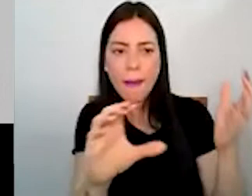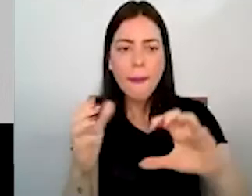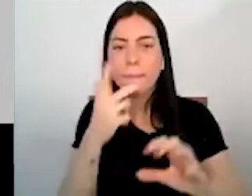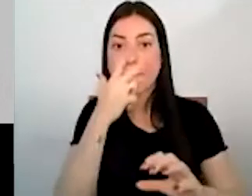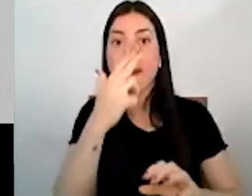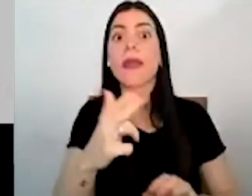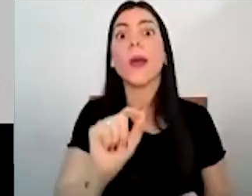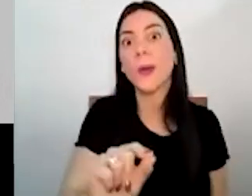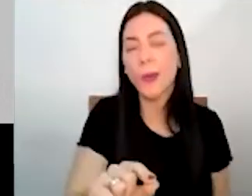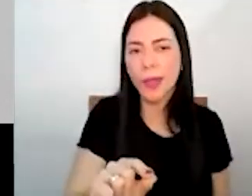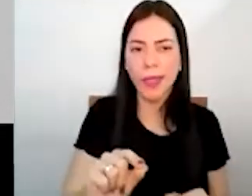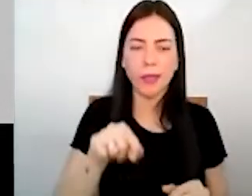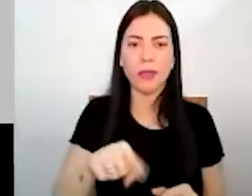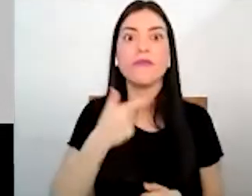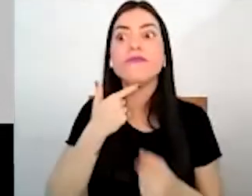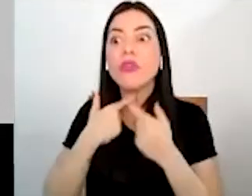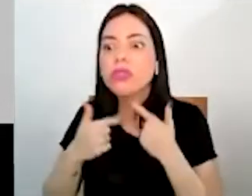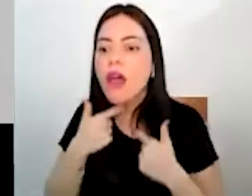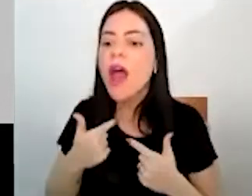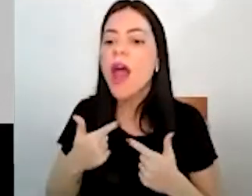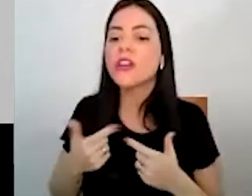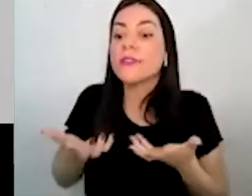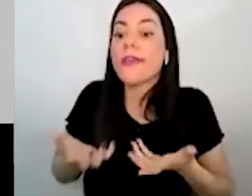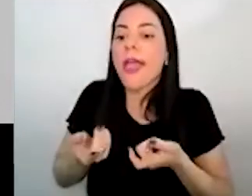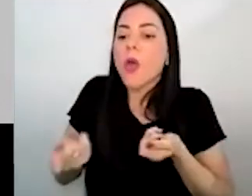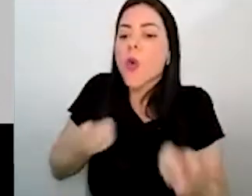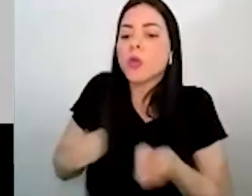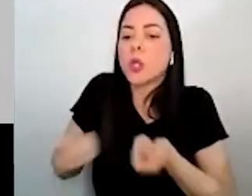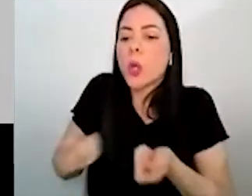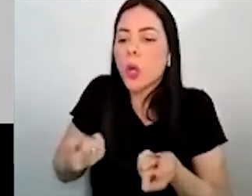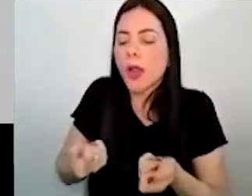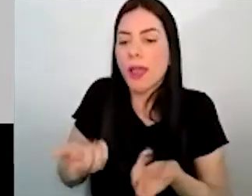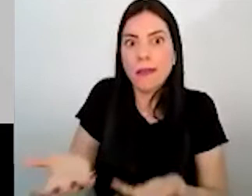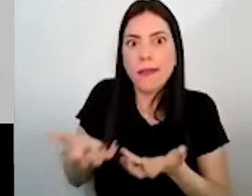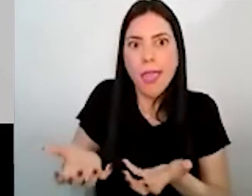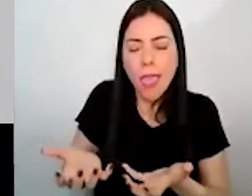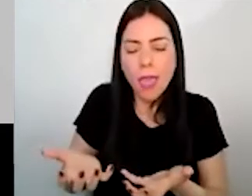entre o desejo do controle e o